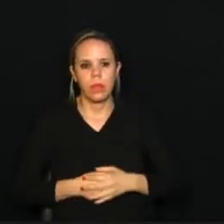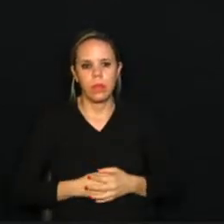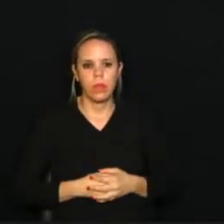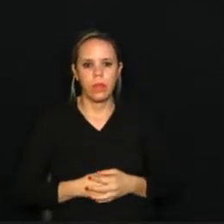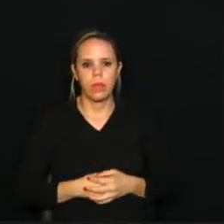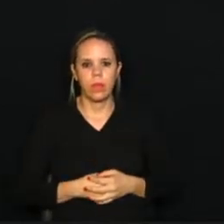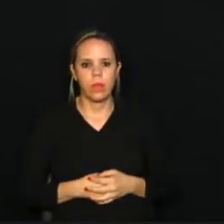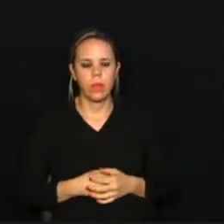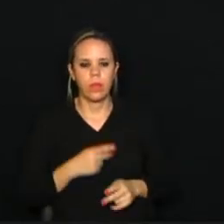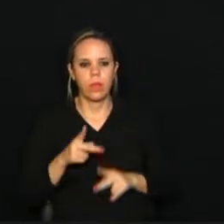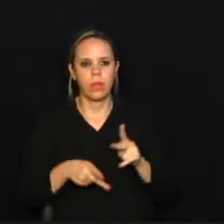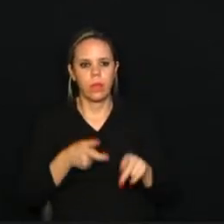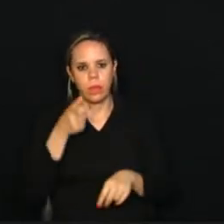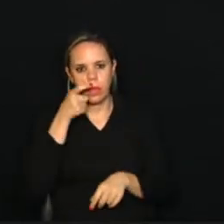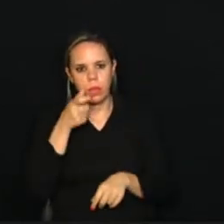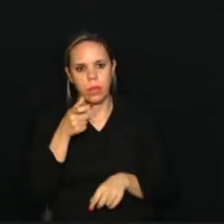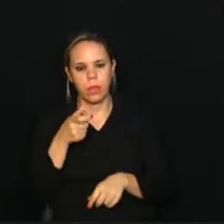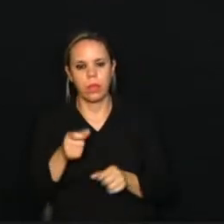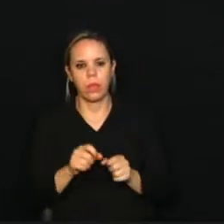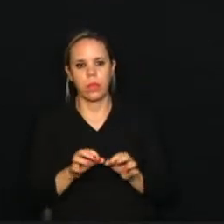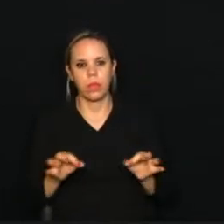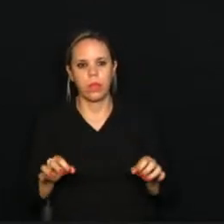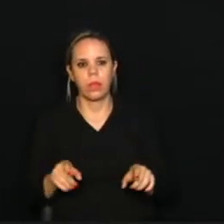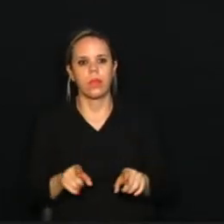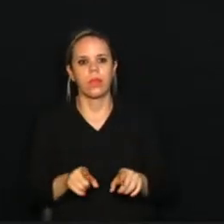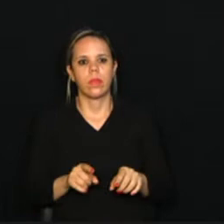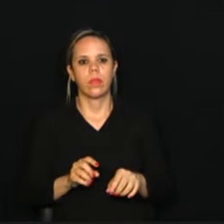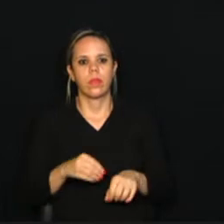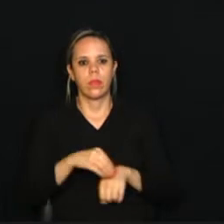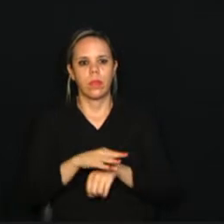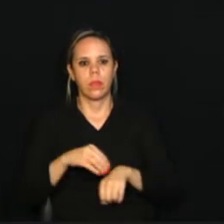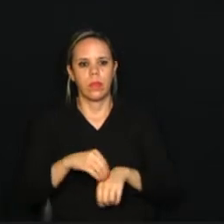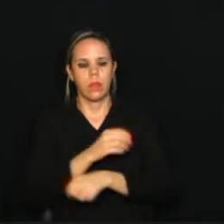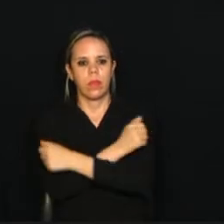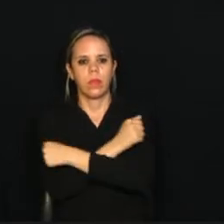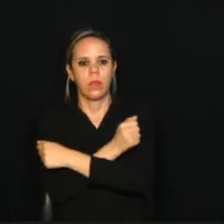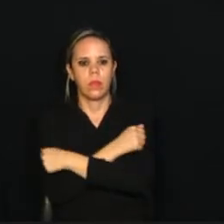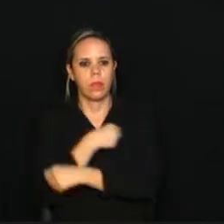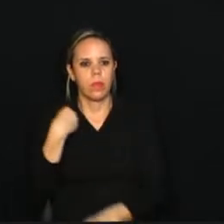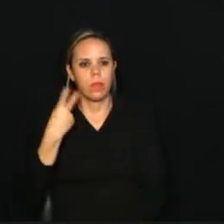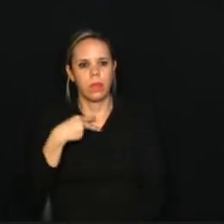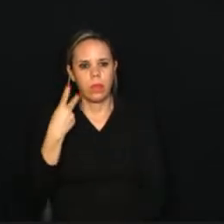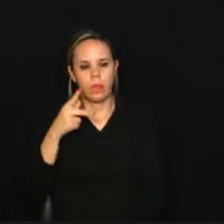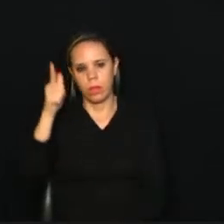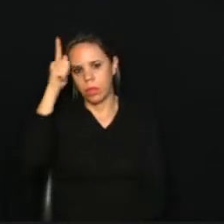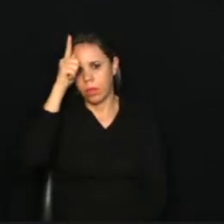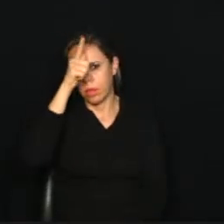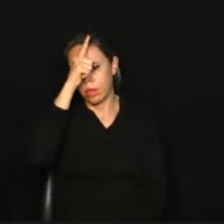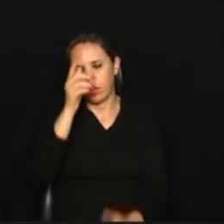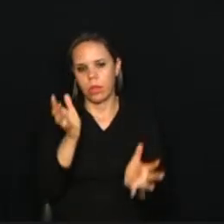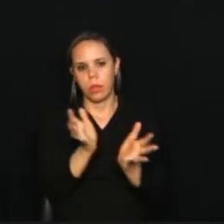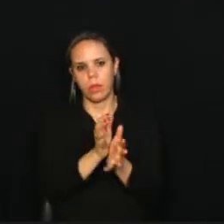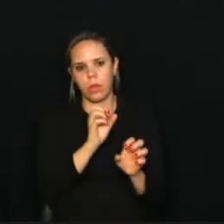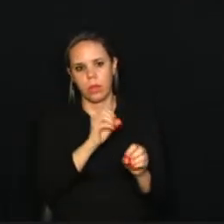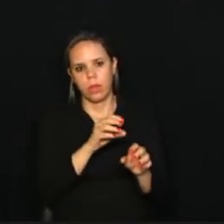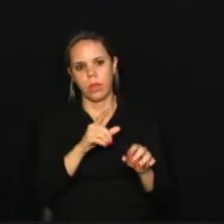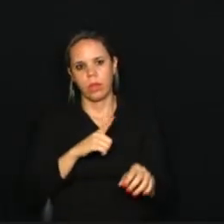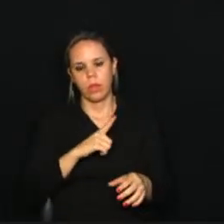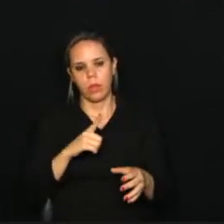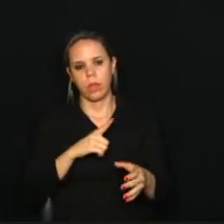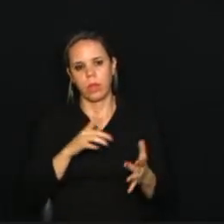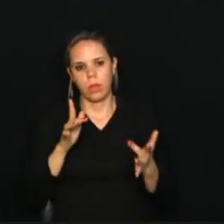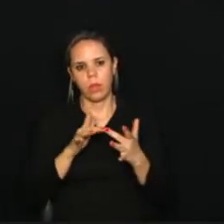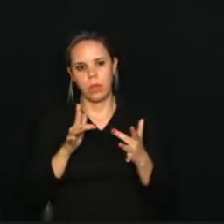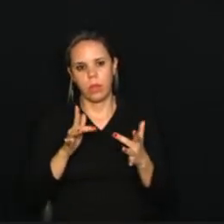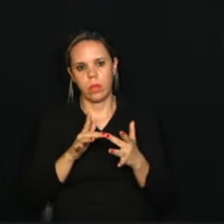e aqui já aproveito para estender também um abraço ao vereador Peta, da Comissão de Educação, né, que tem muito contato